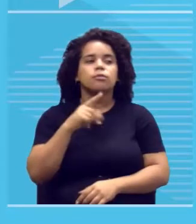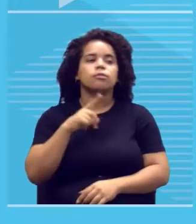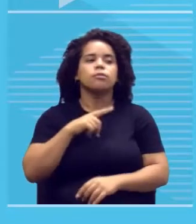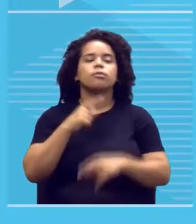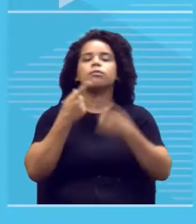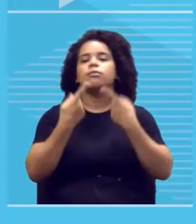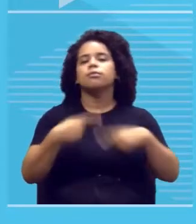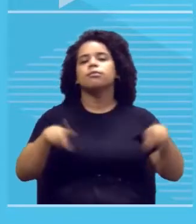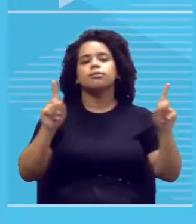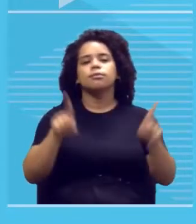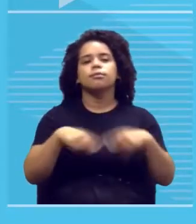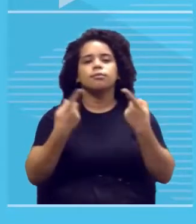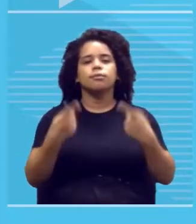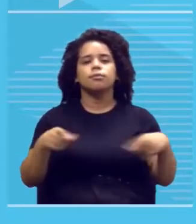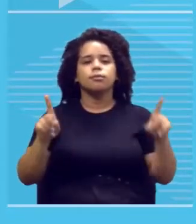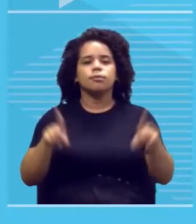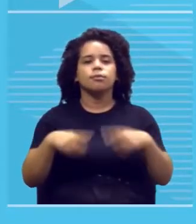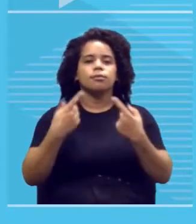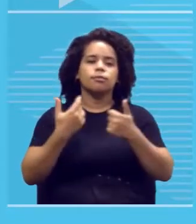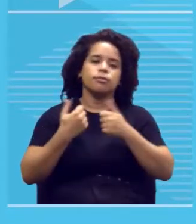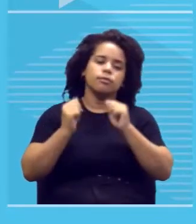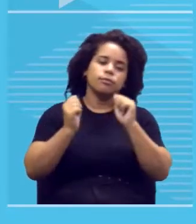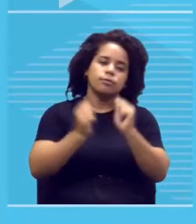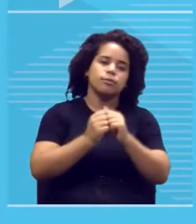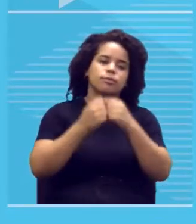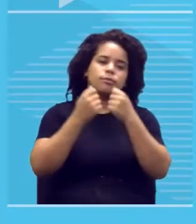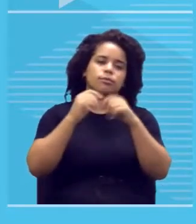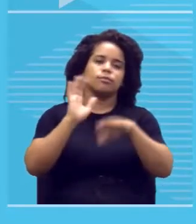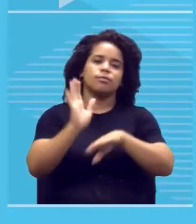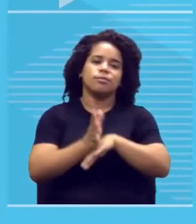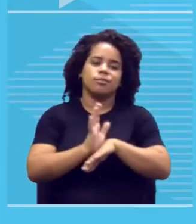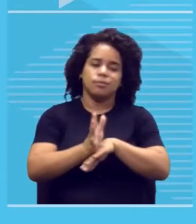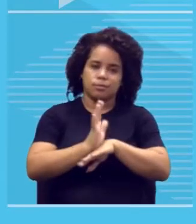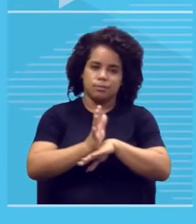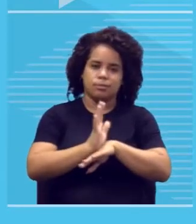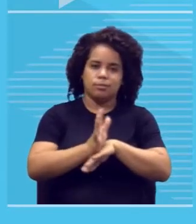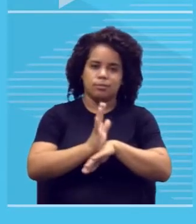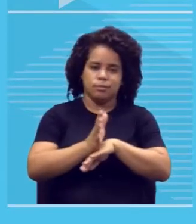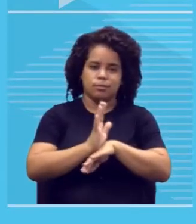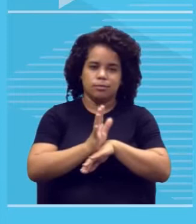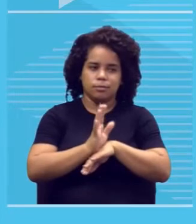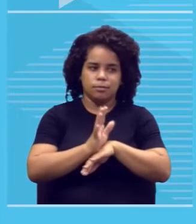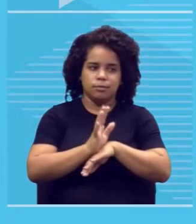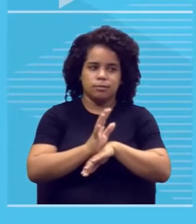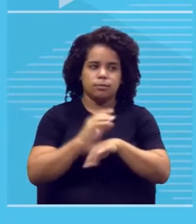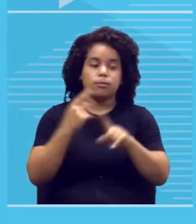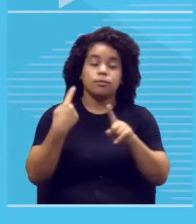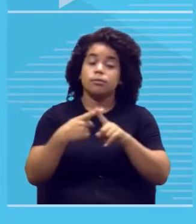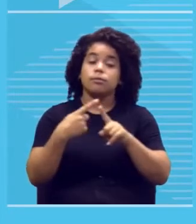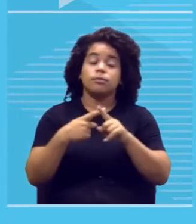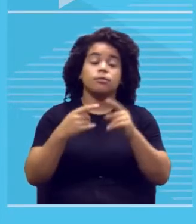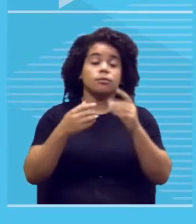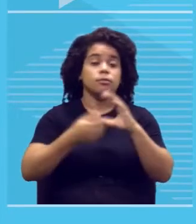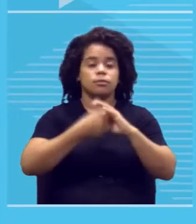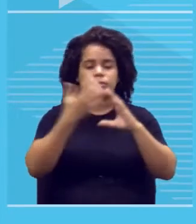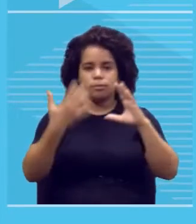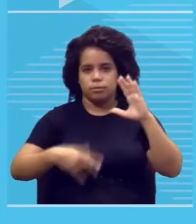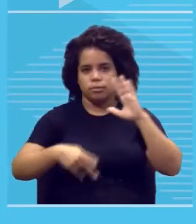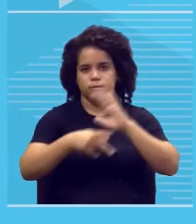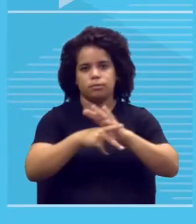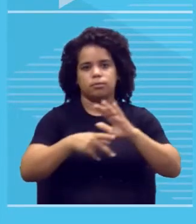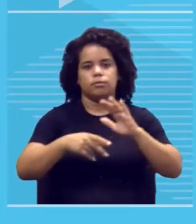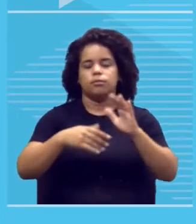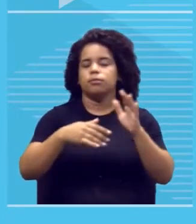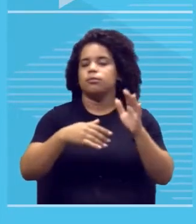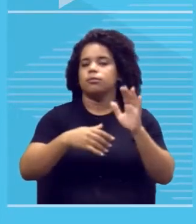sempre tem para acompanhar para fazer parte da contação da história o que isso é característica do teatro